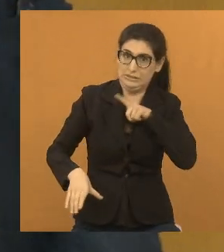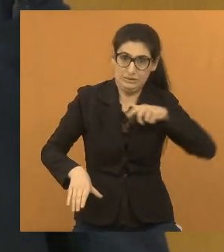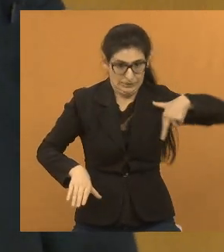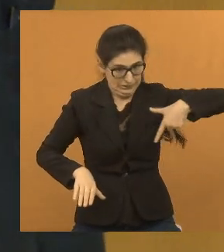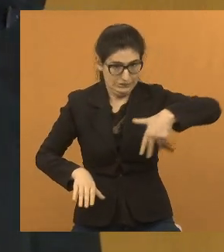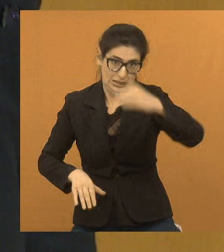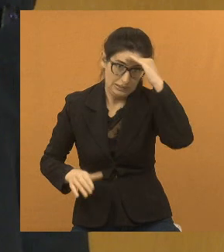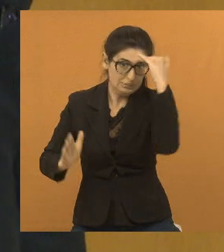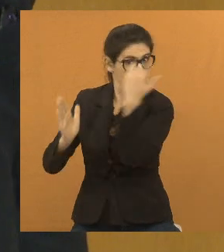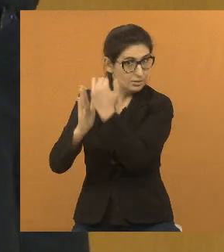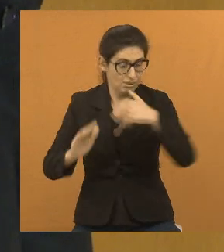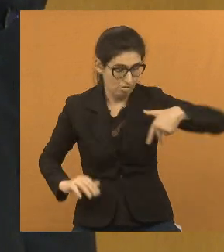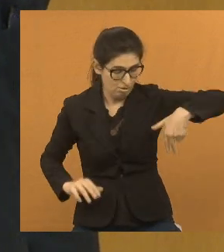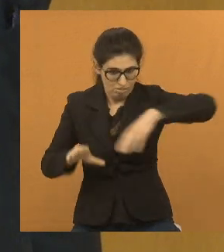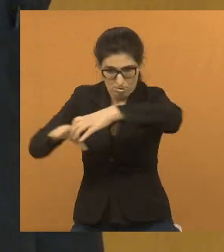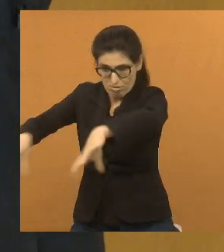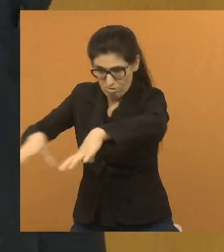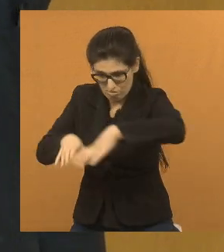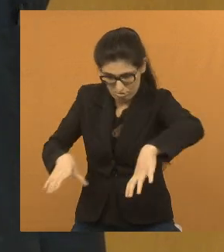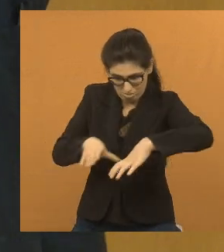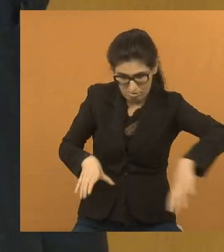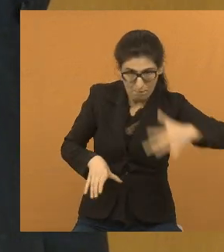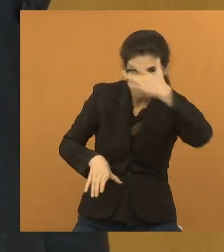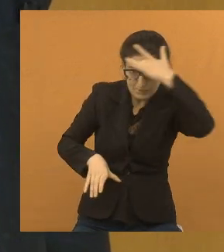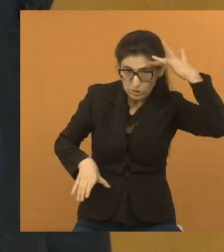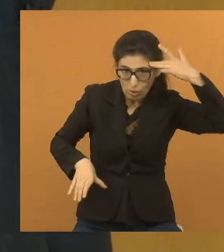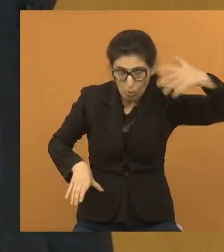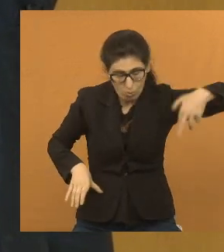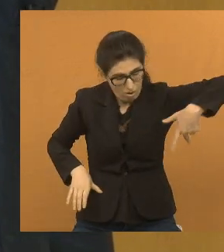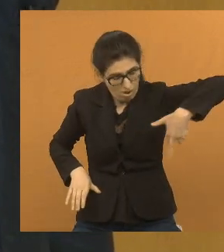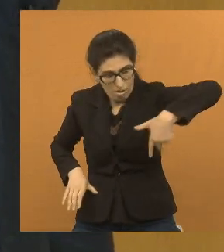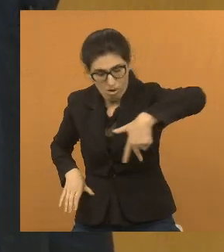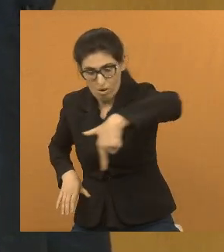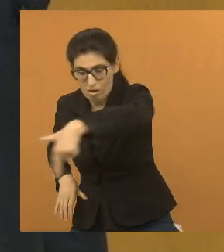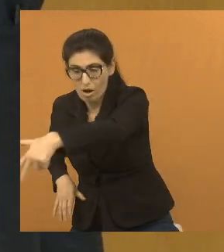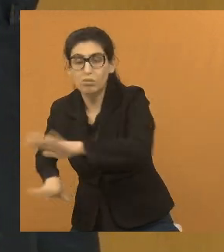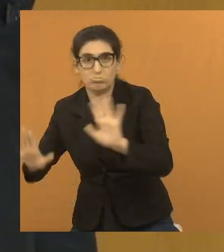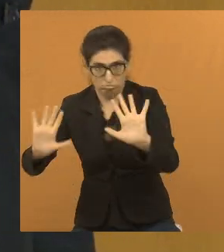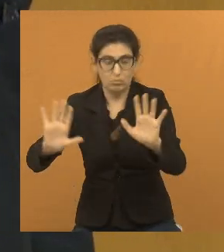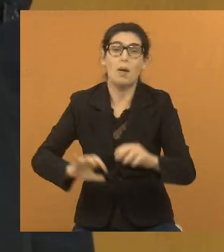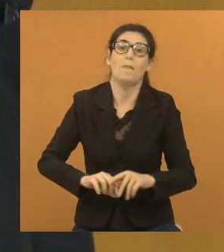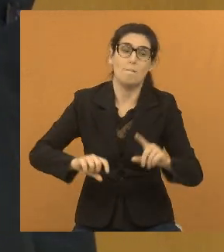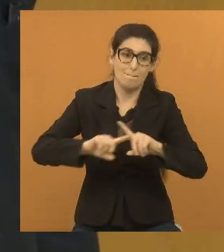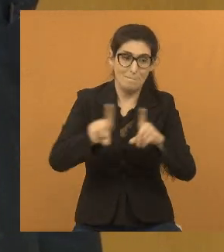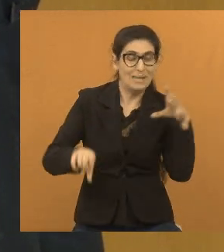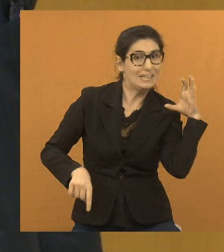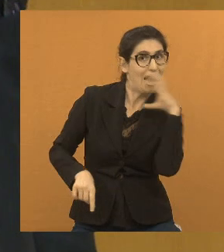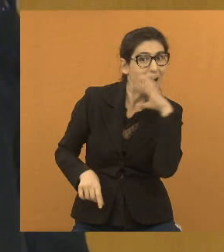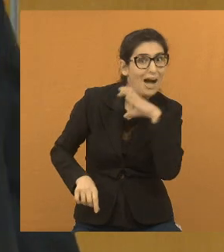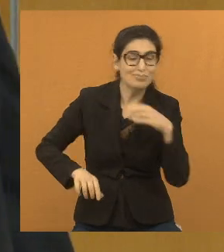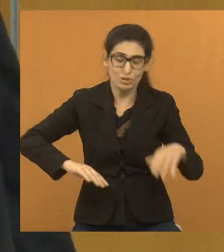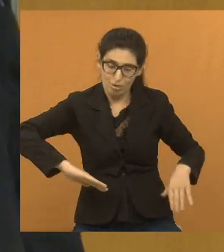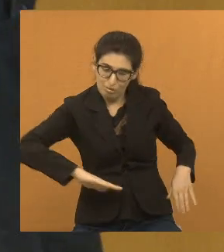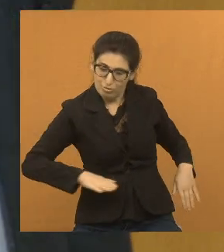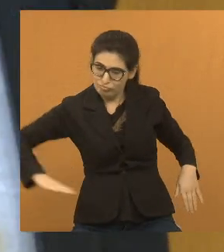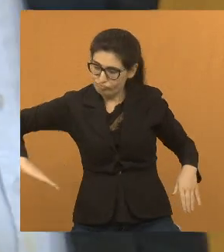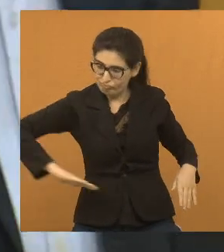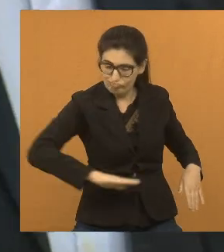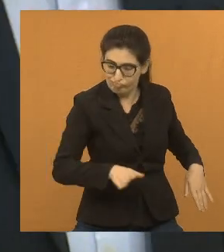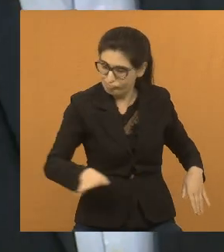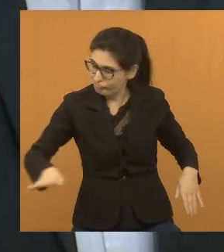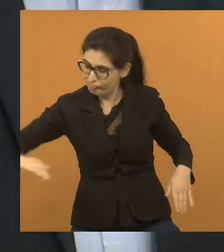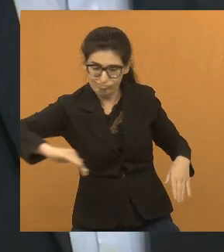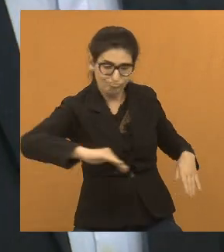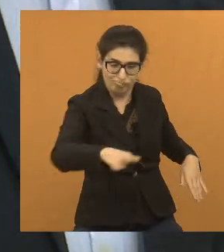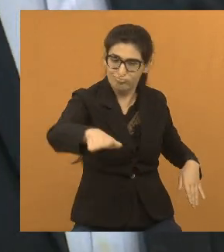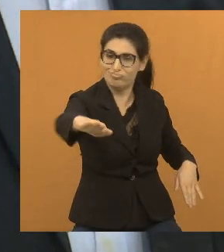de projeto, né, e de semáforo já estão desenvolvendo, né, esses algoritmos para que em breve a gente possa